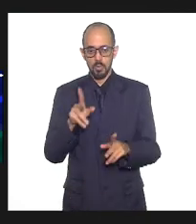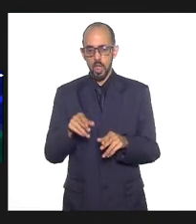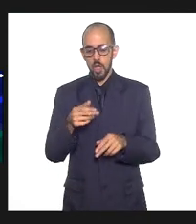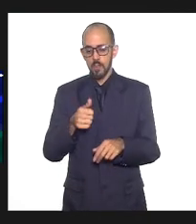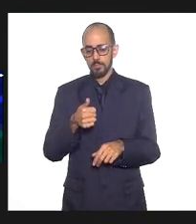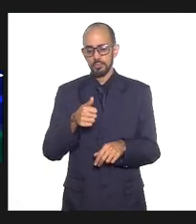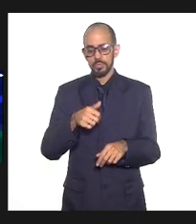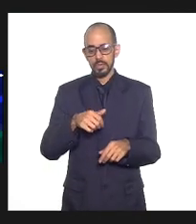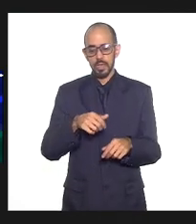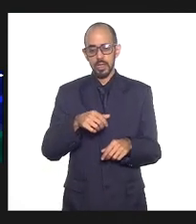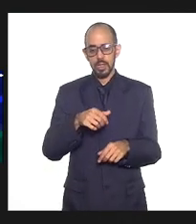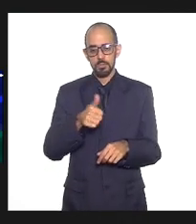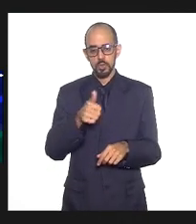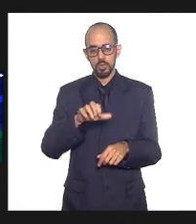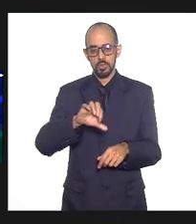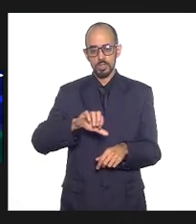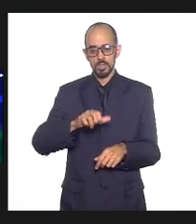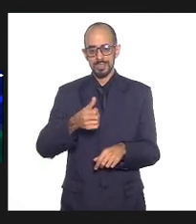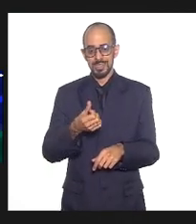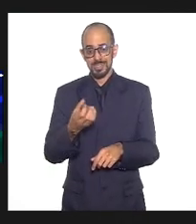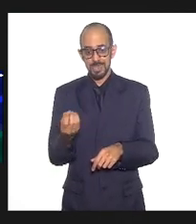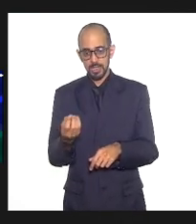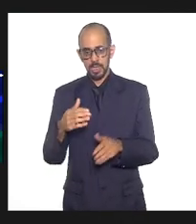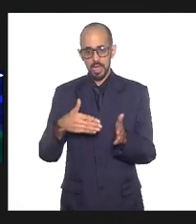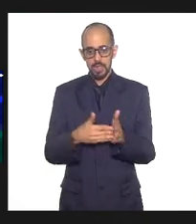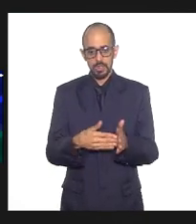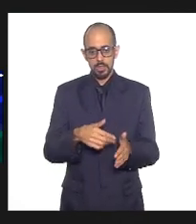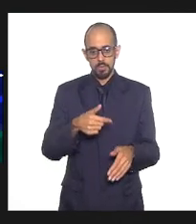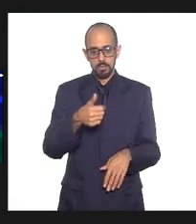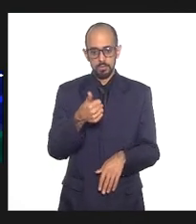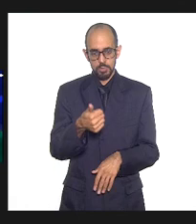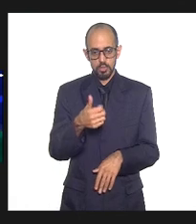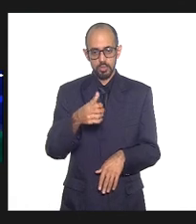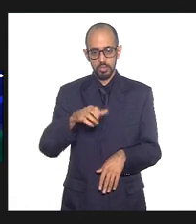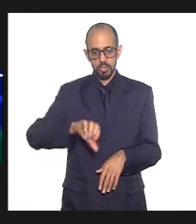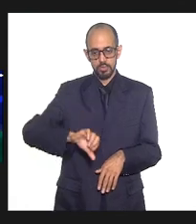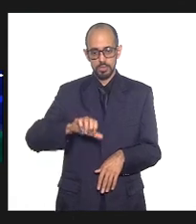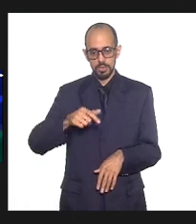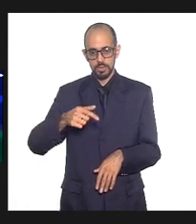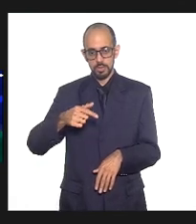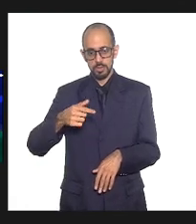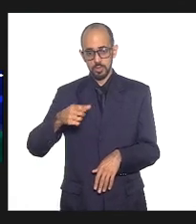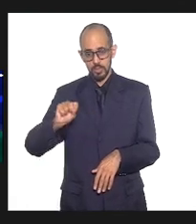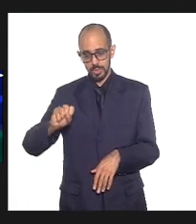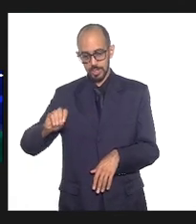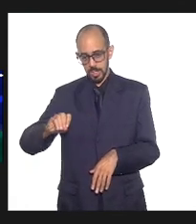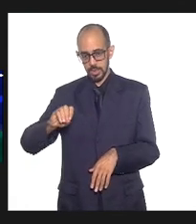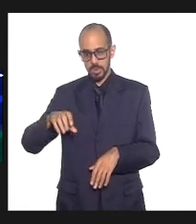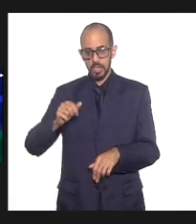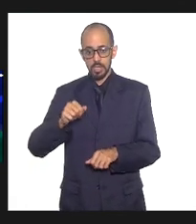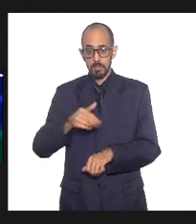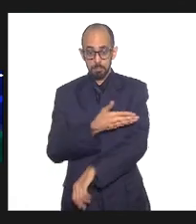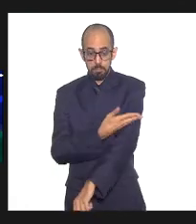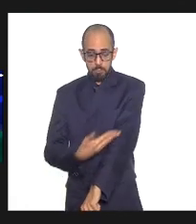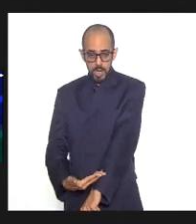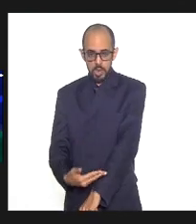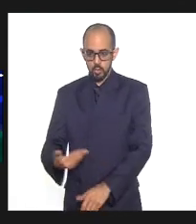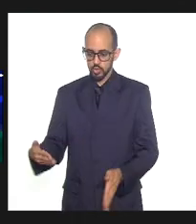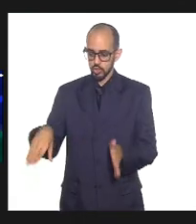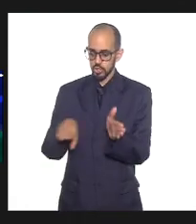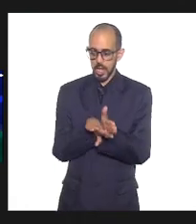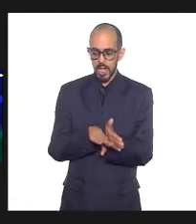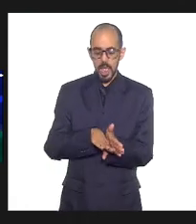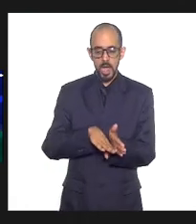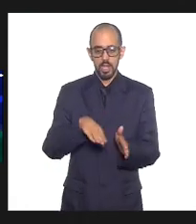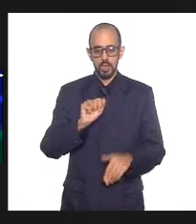de 80, milhares e milhares de nordestinos brancos, cor da pele branca, vieram para o Rio de Janeiro em busca de um trabalho melhor, em busca